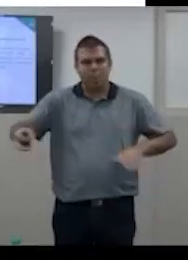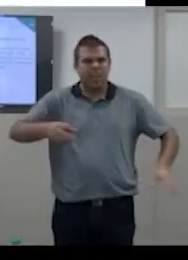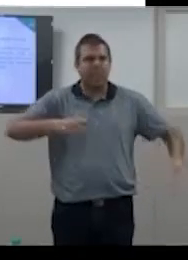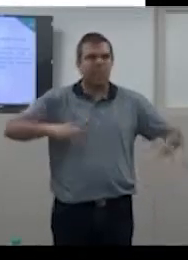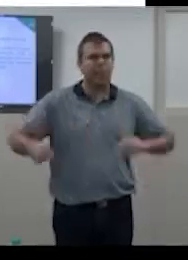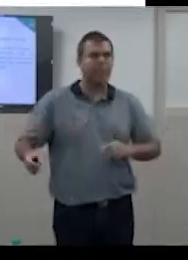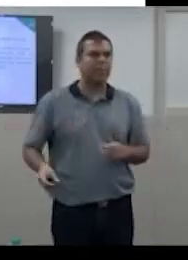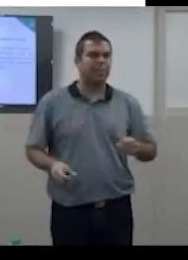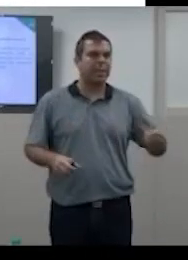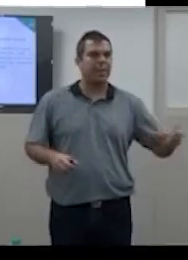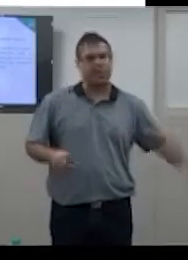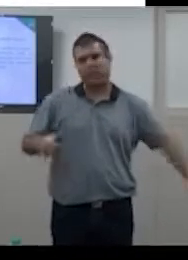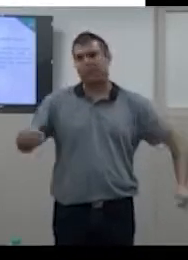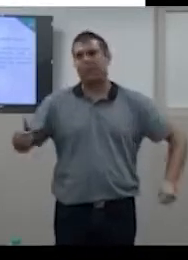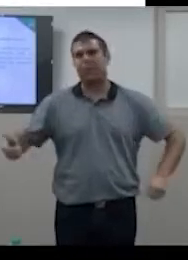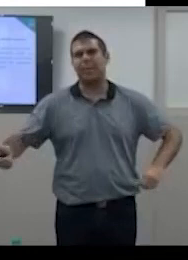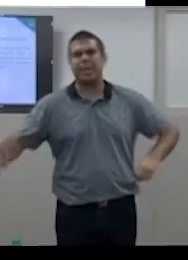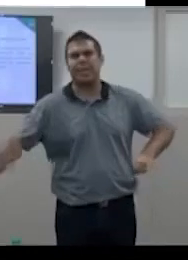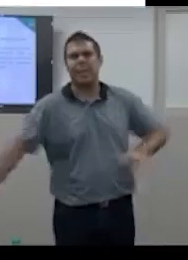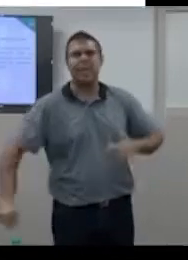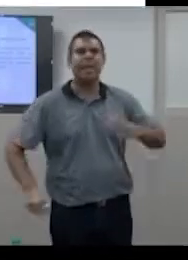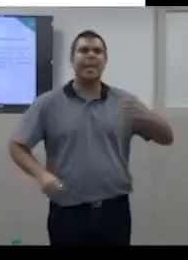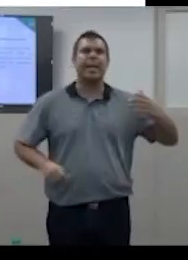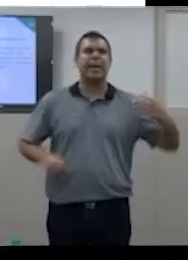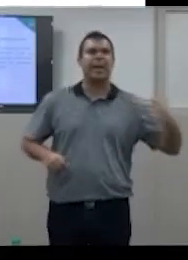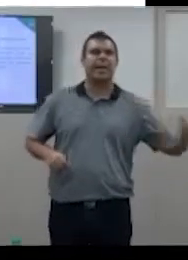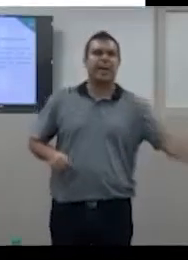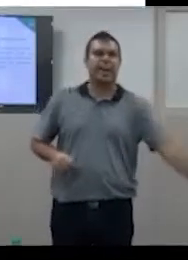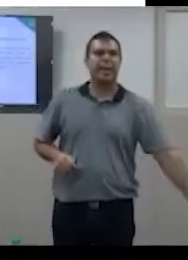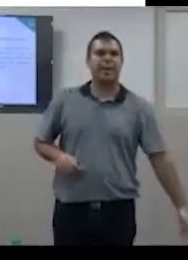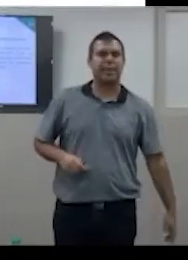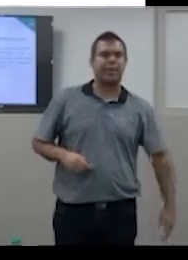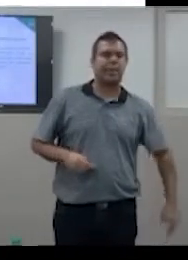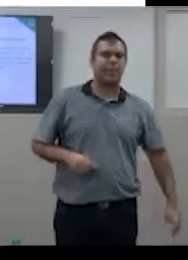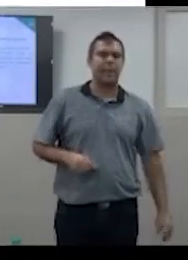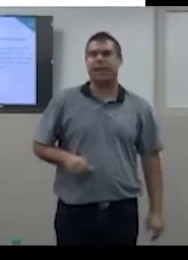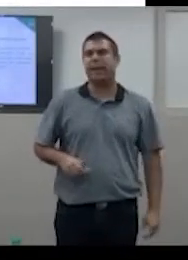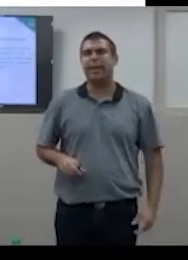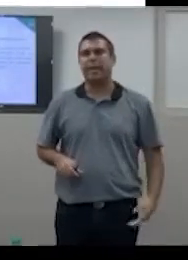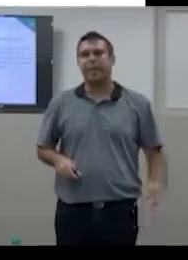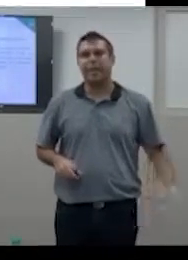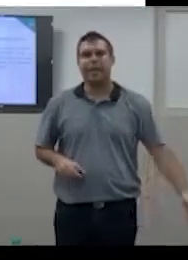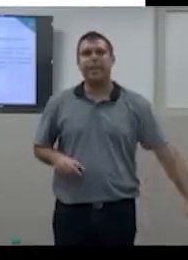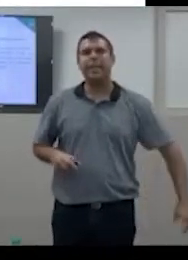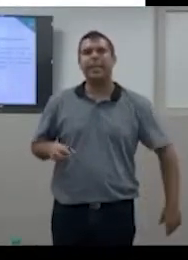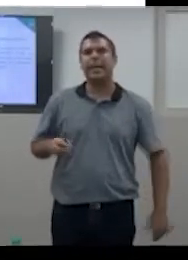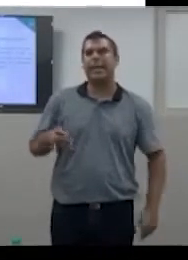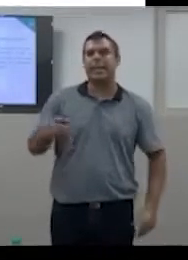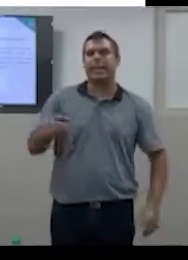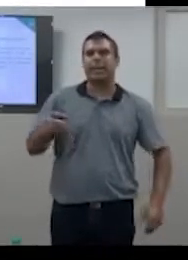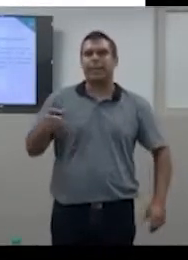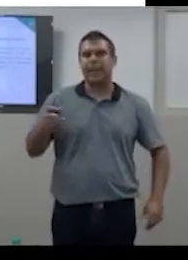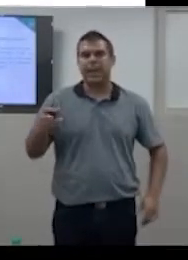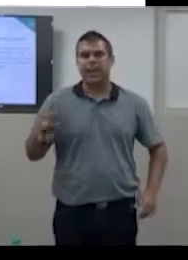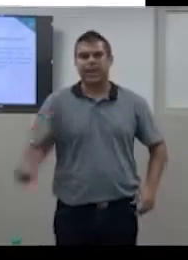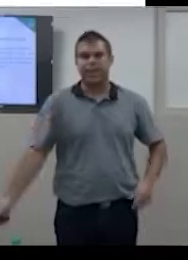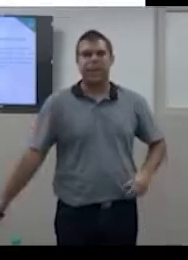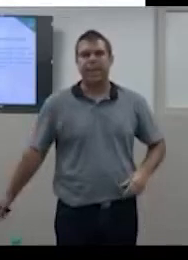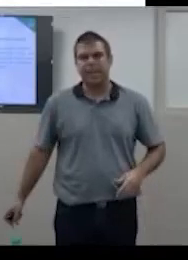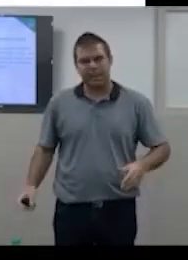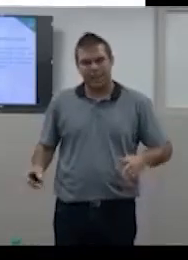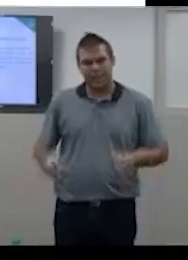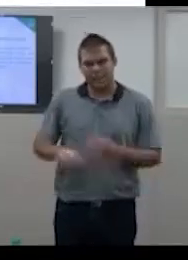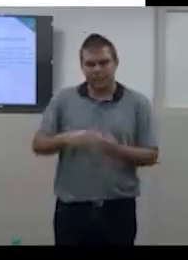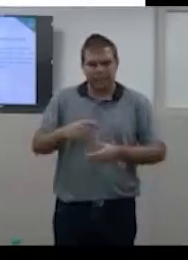assim, você pega um monte de ingredientes, você pega ovo, você pega farinha, você pega margarina, você